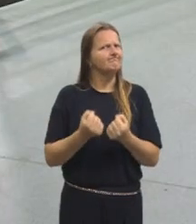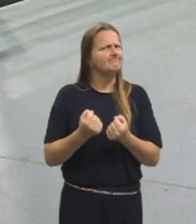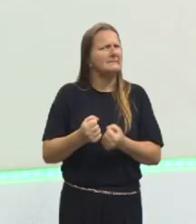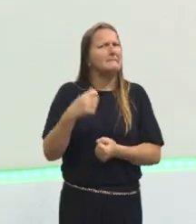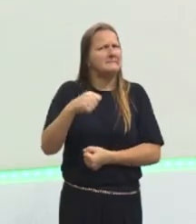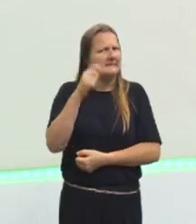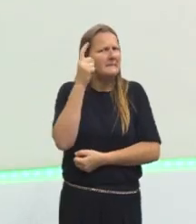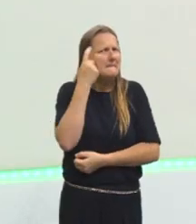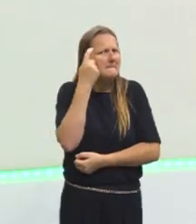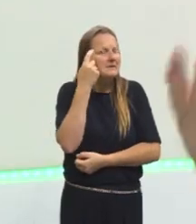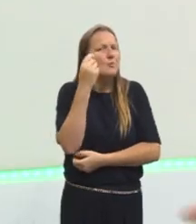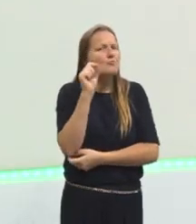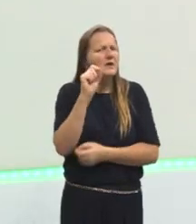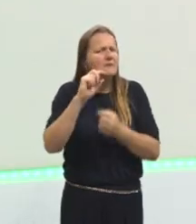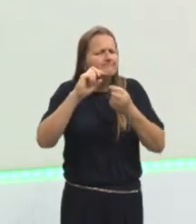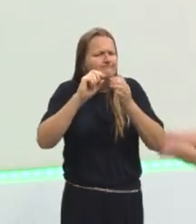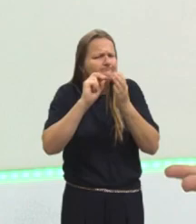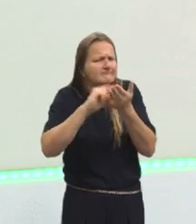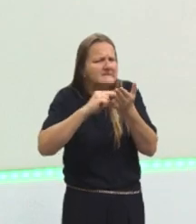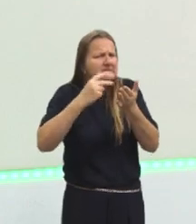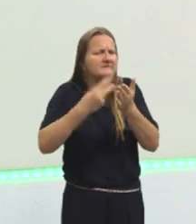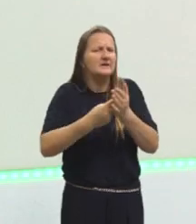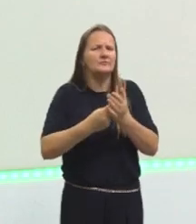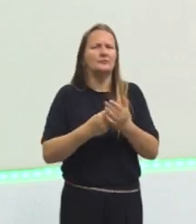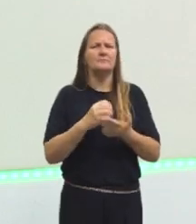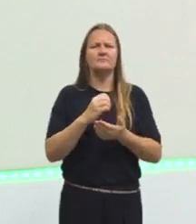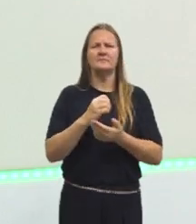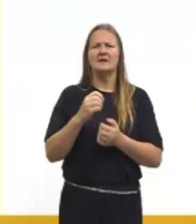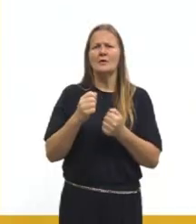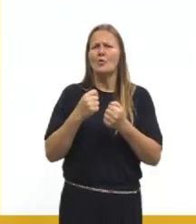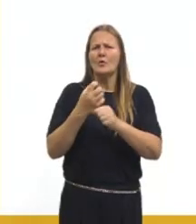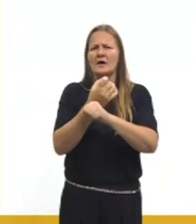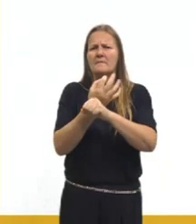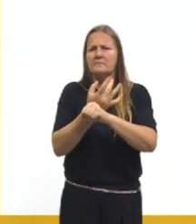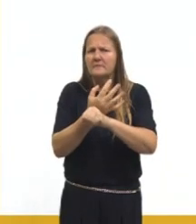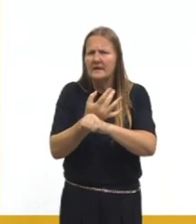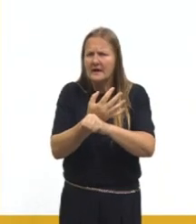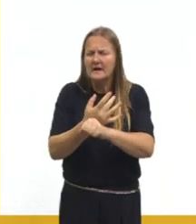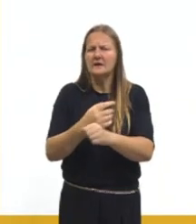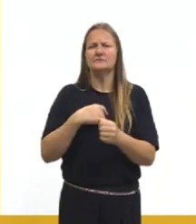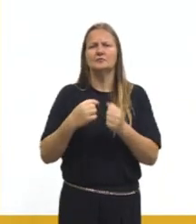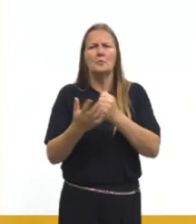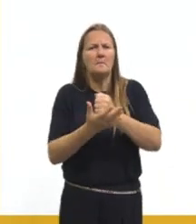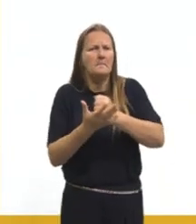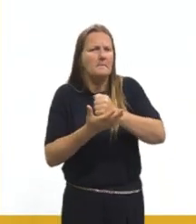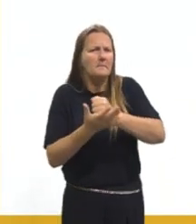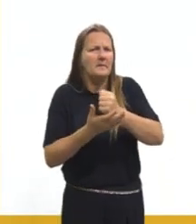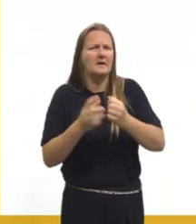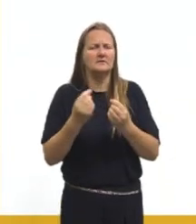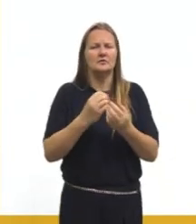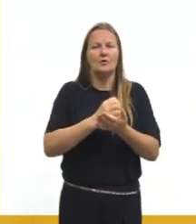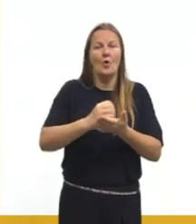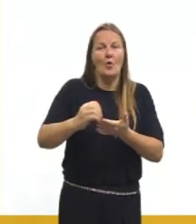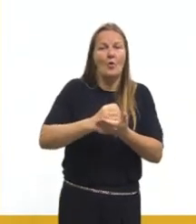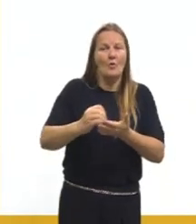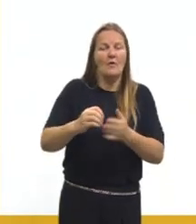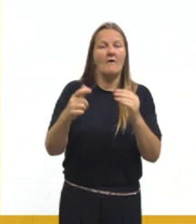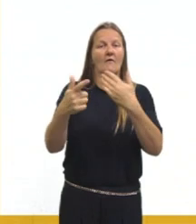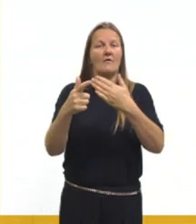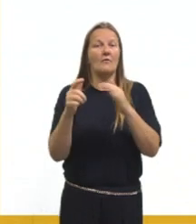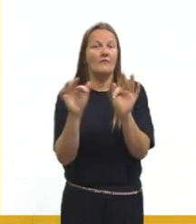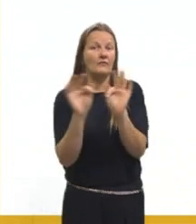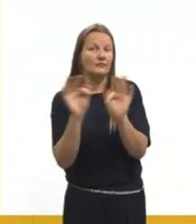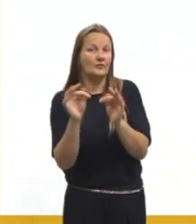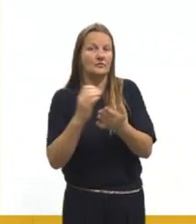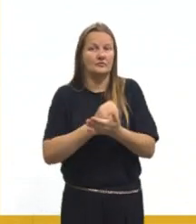lembrar ali exatamente o que que era um ácido que era uma base lá das funções inorgânicas que a gente vê lá no primeiro ano do ensino